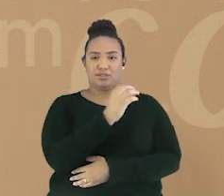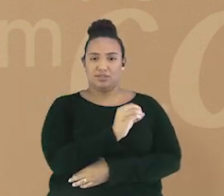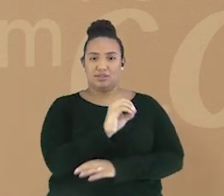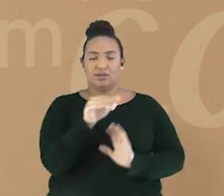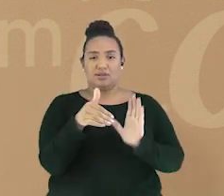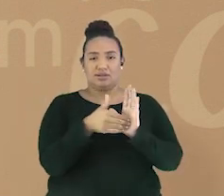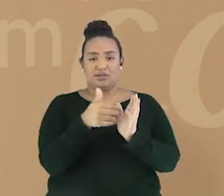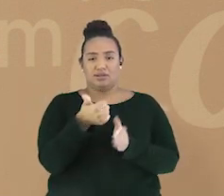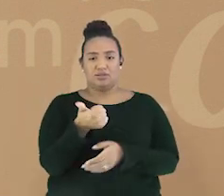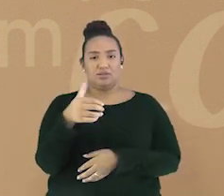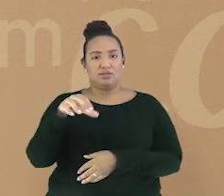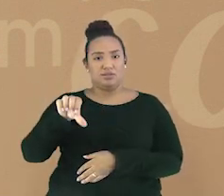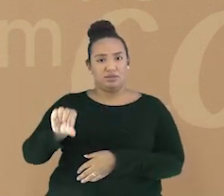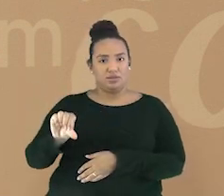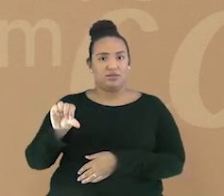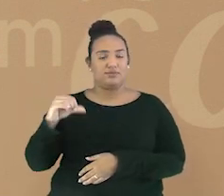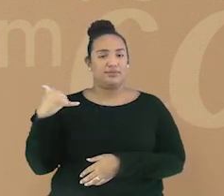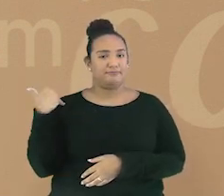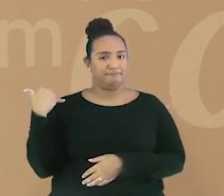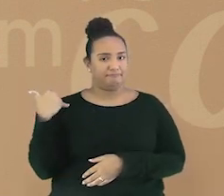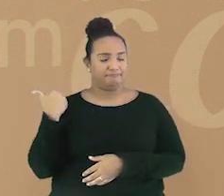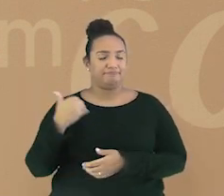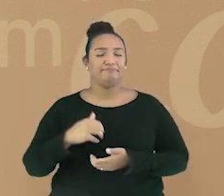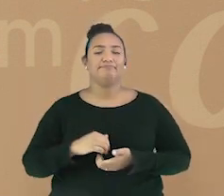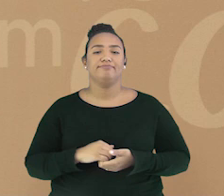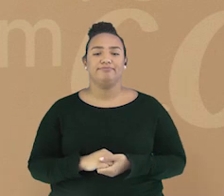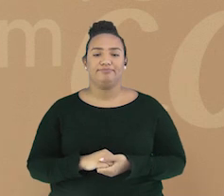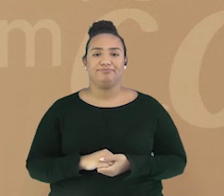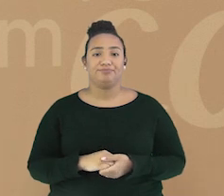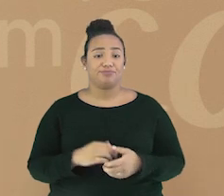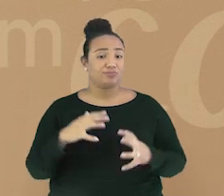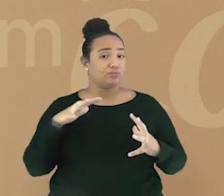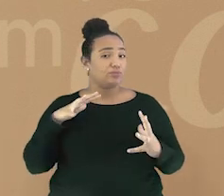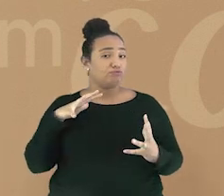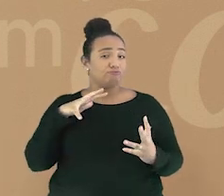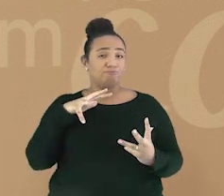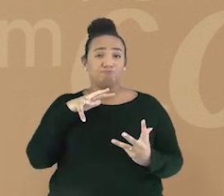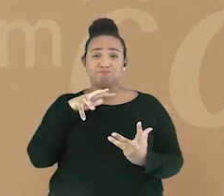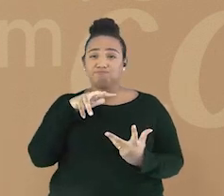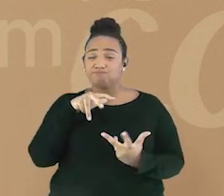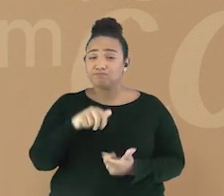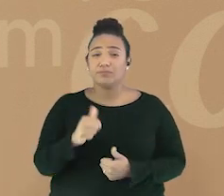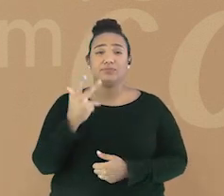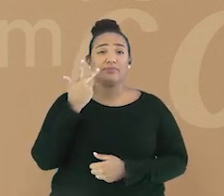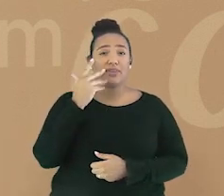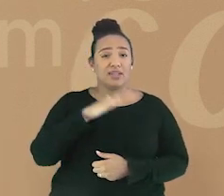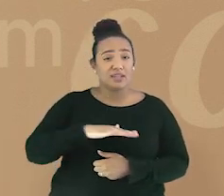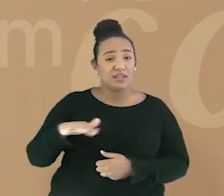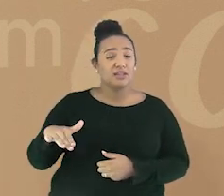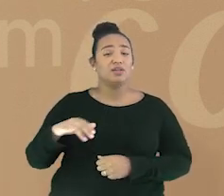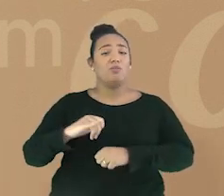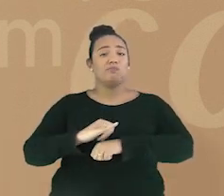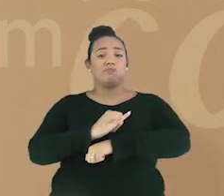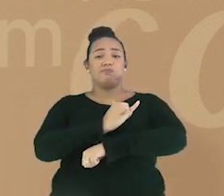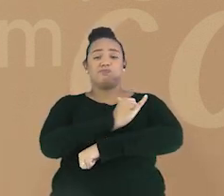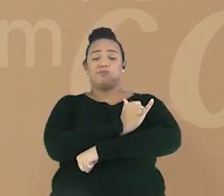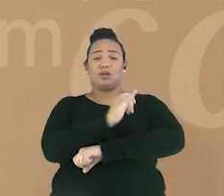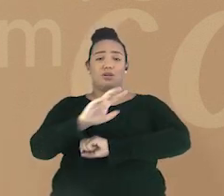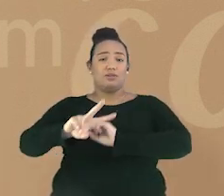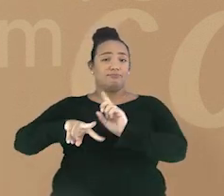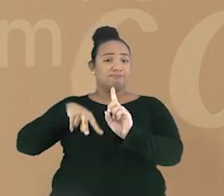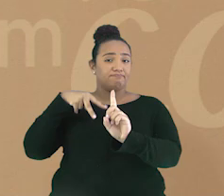a proporção de crianças com obesidade dobrou desde o ano 2000, segundo dados da Unicef